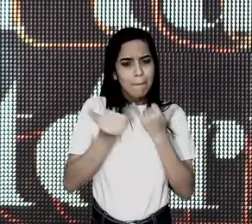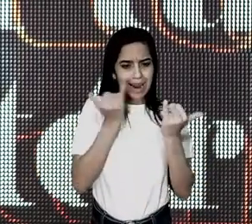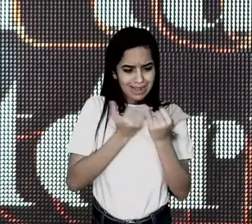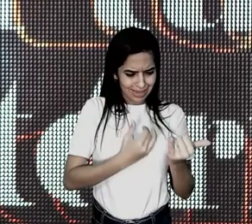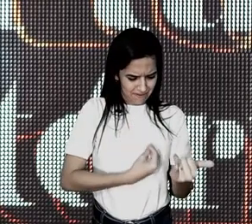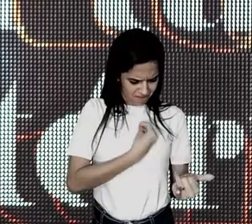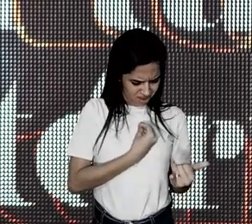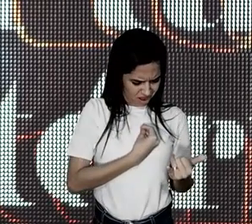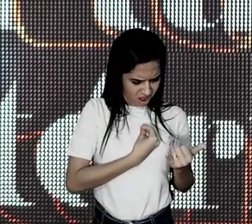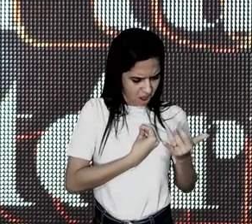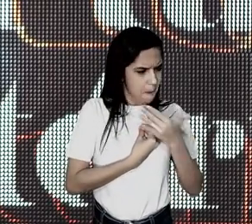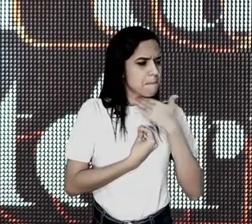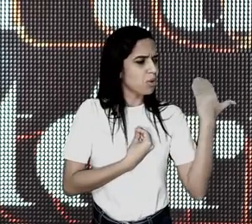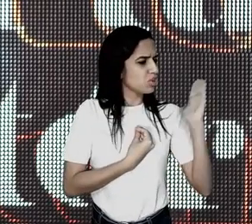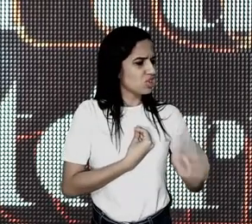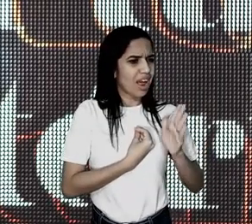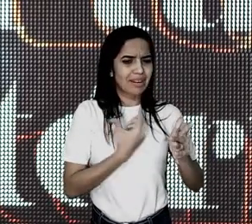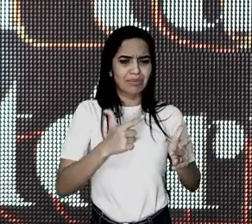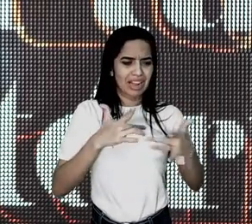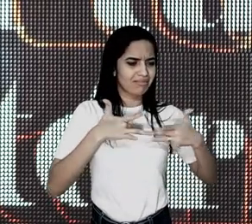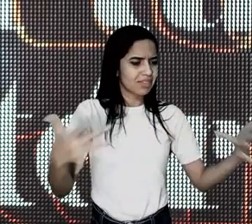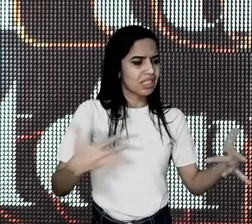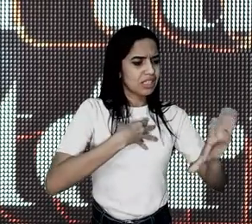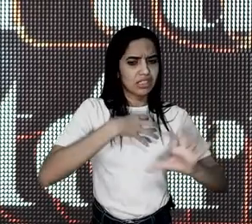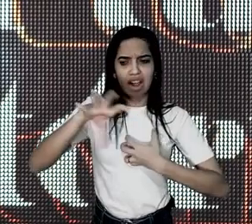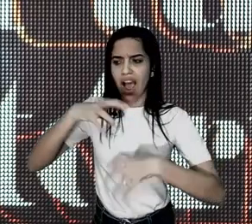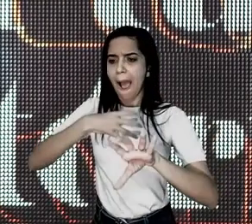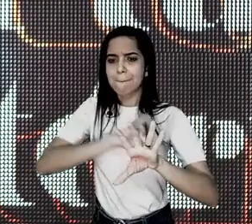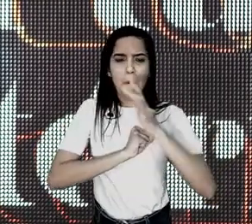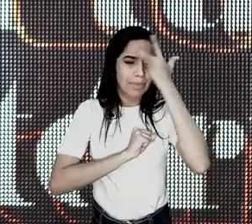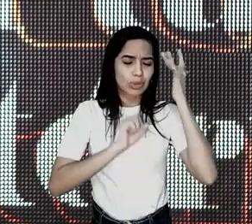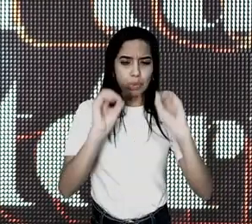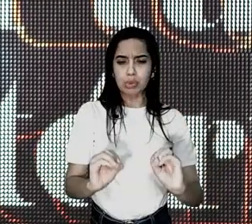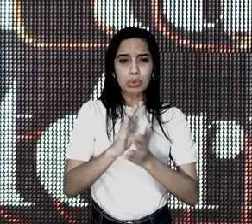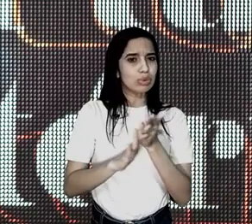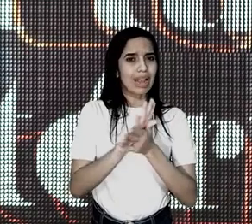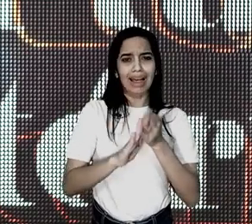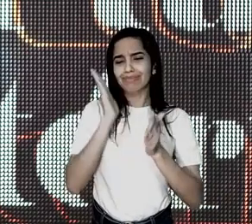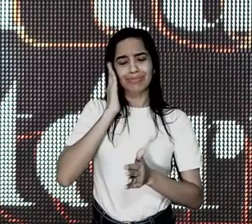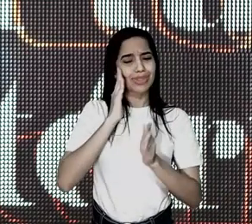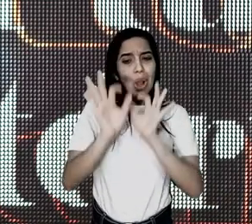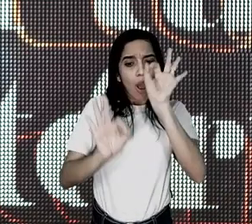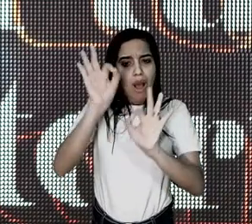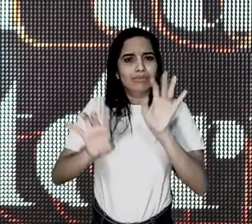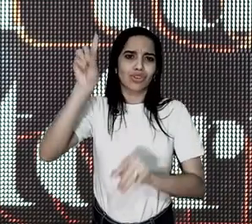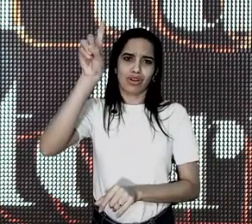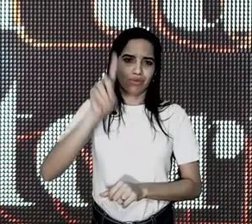mortas, sem compaixão, sem amor ao próximo, sem entender o plano perfeito de